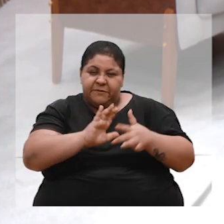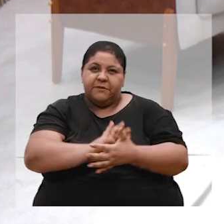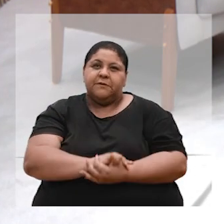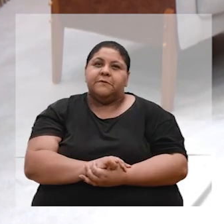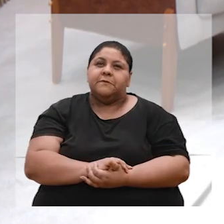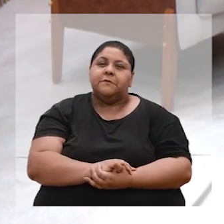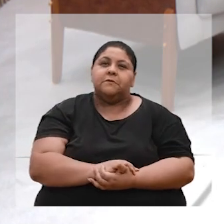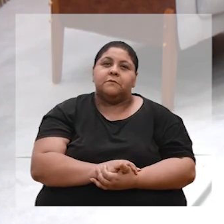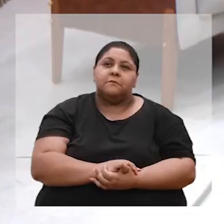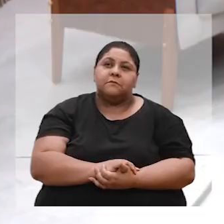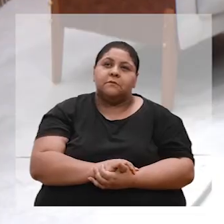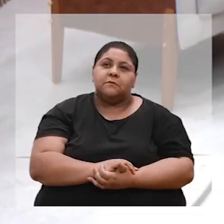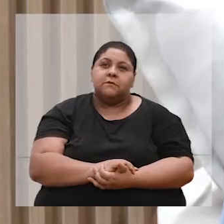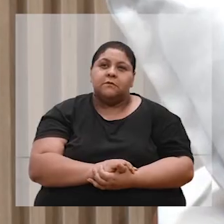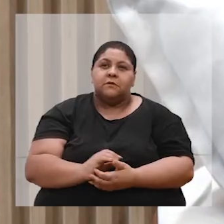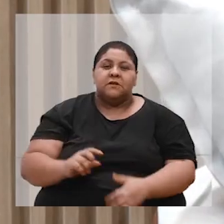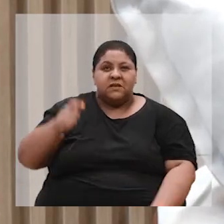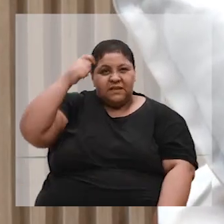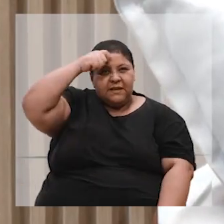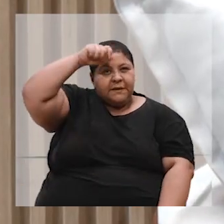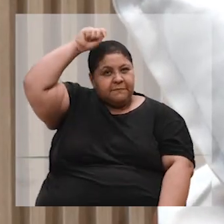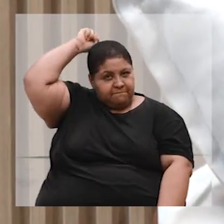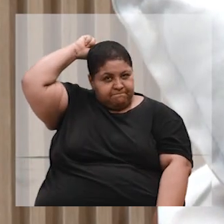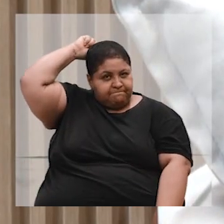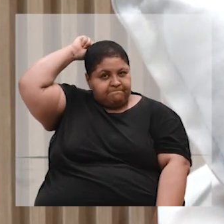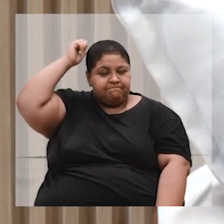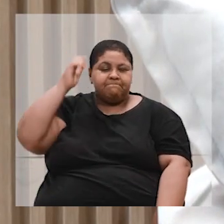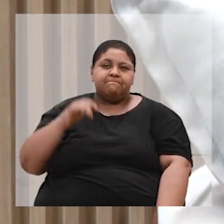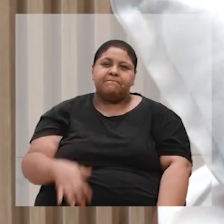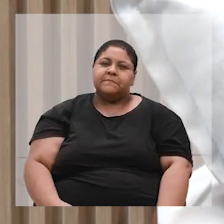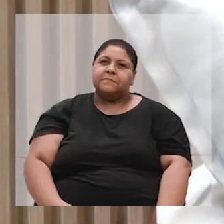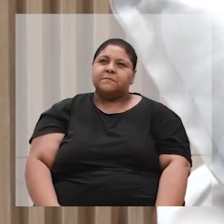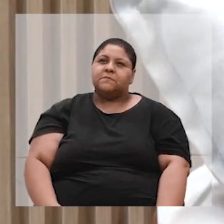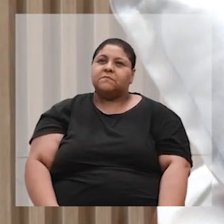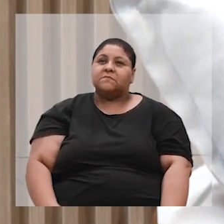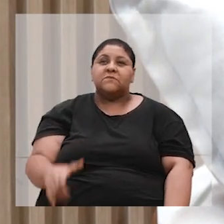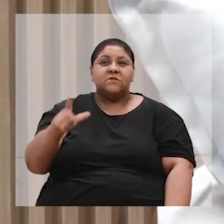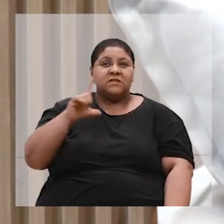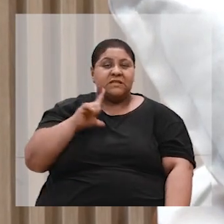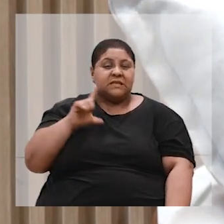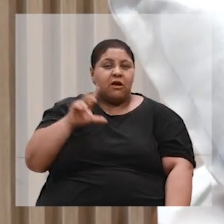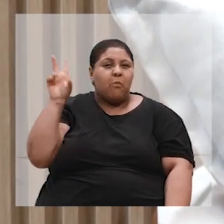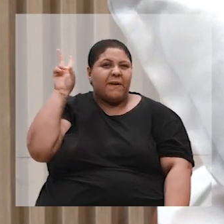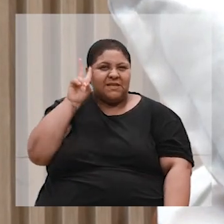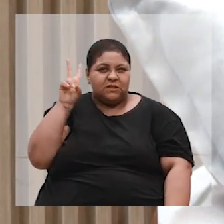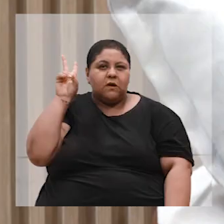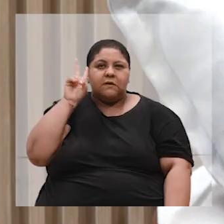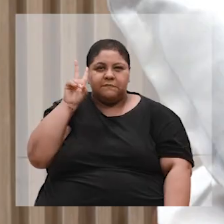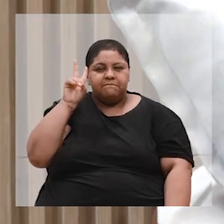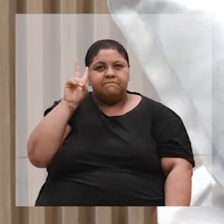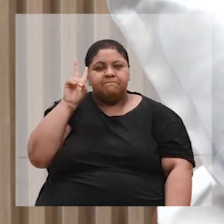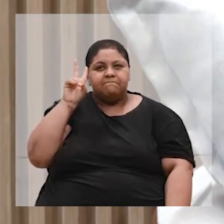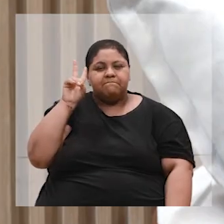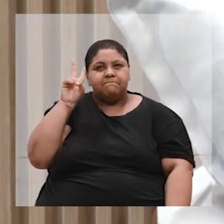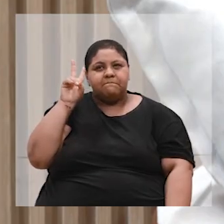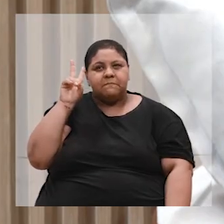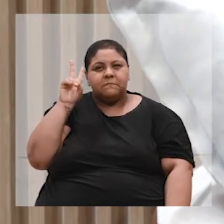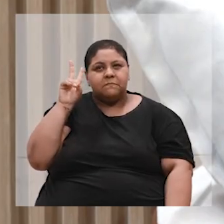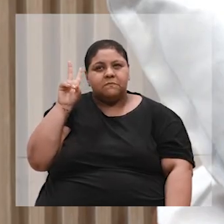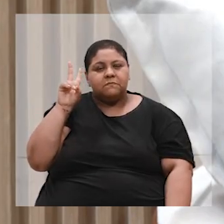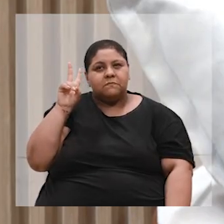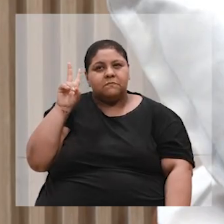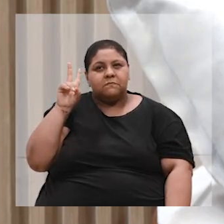programa? A Universidade de Caxias tem uma história aqui, né,